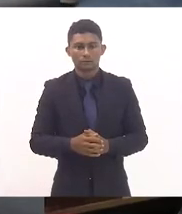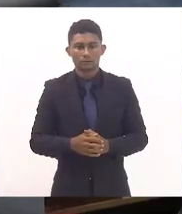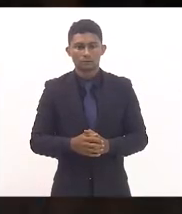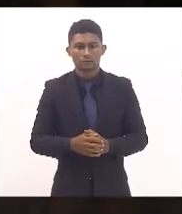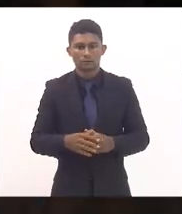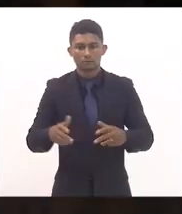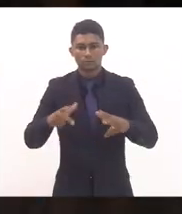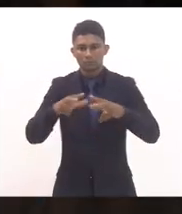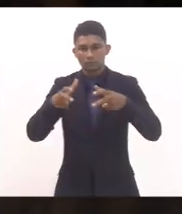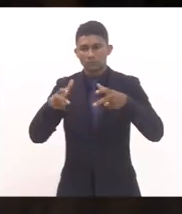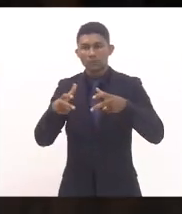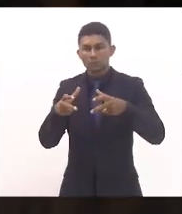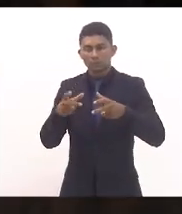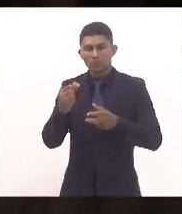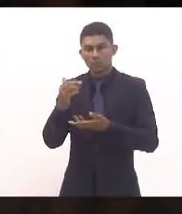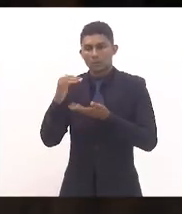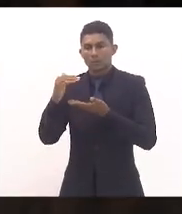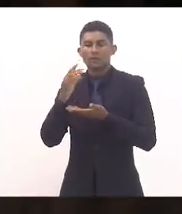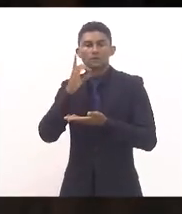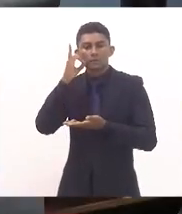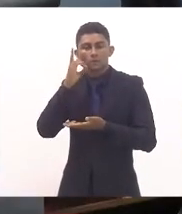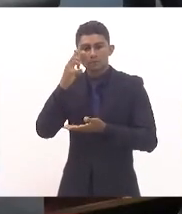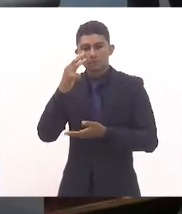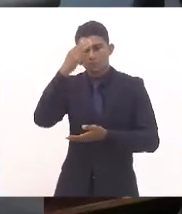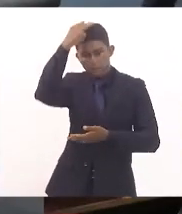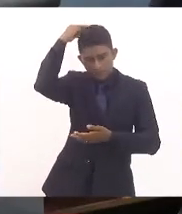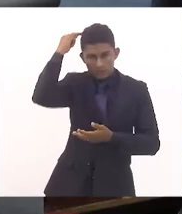Pela Comissão de Orçamento, deputado Márcio Pacheco.